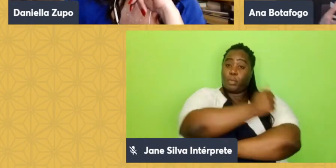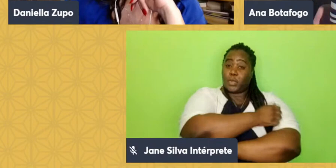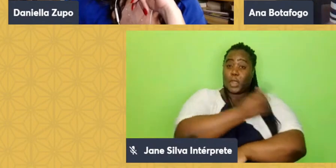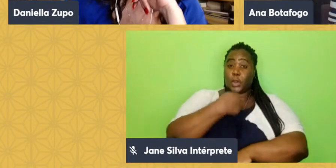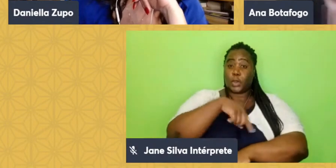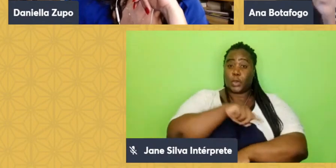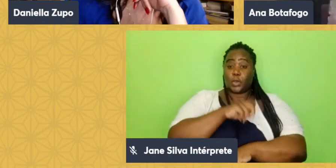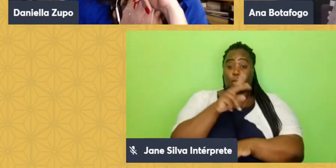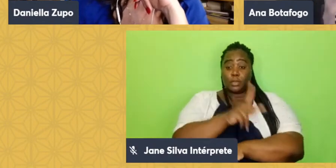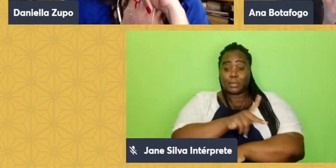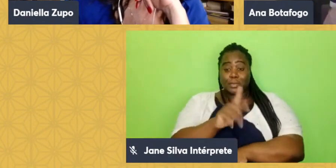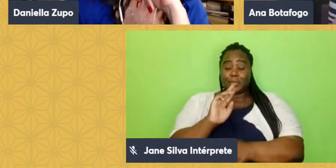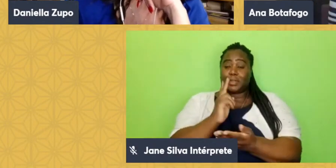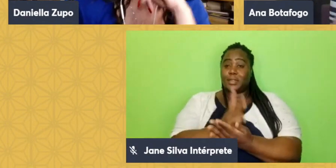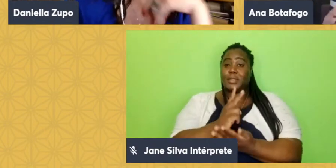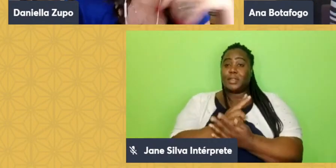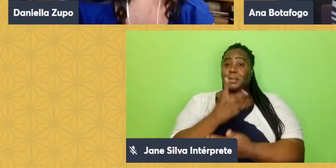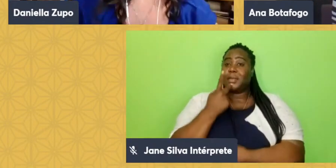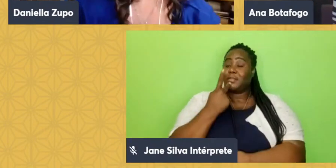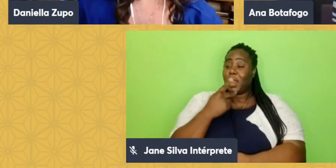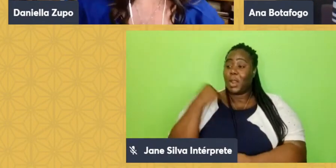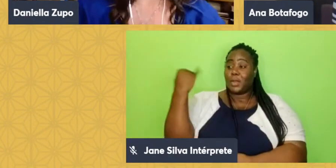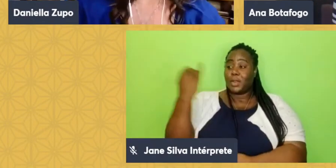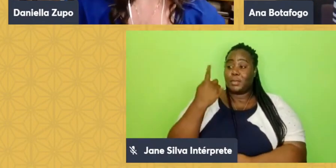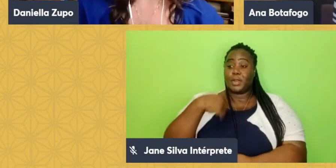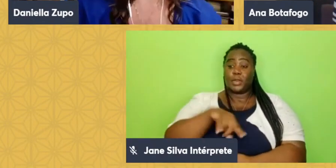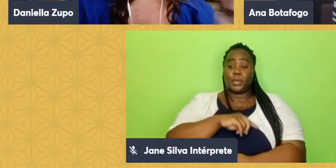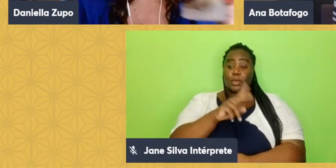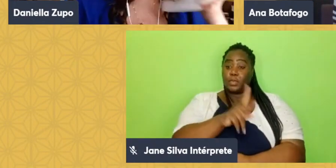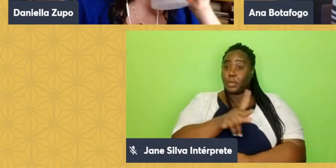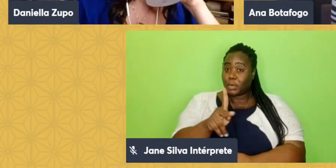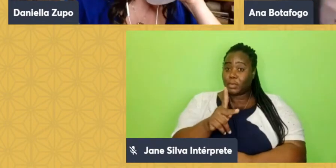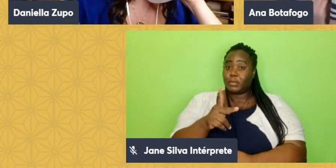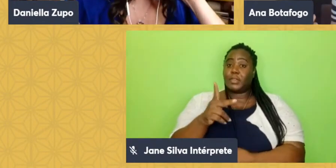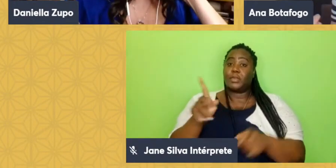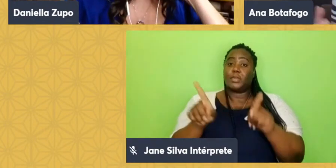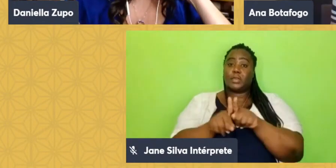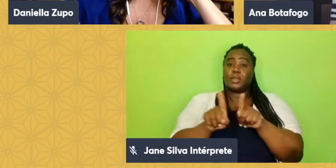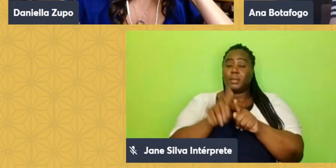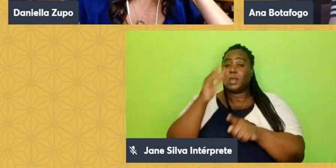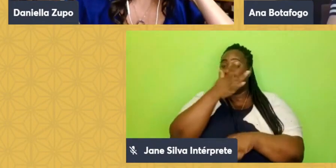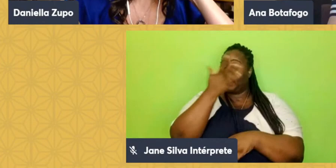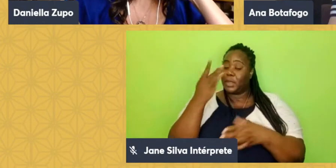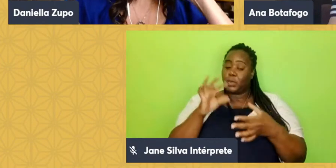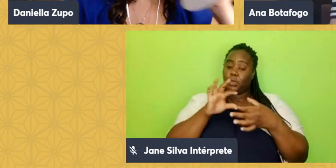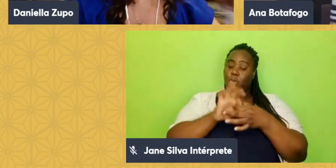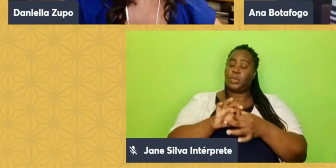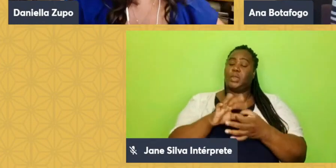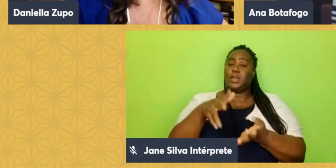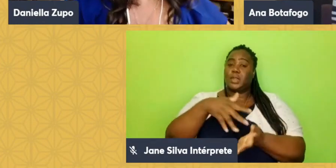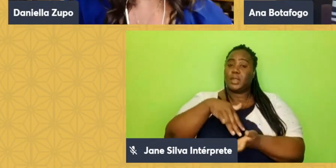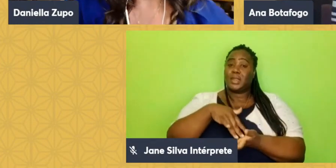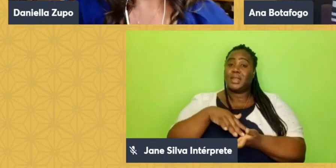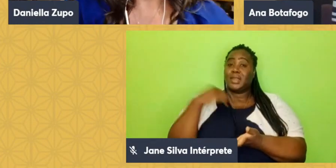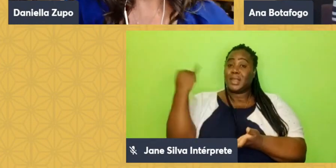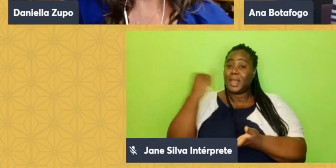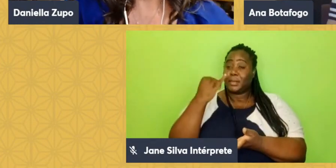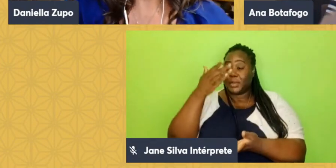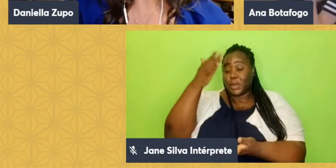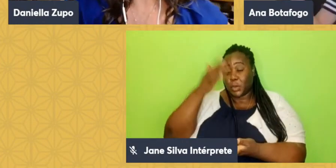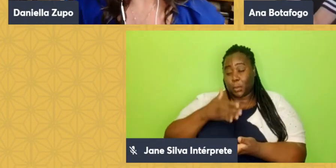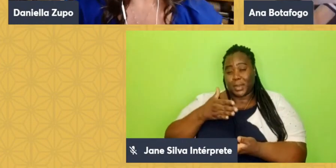colocou a importância nós professores e pessoas ligadas à dança e ao corpo a importância do